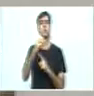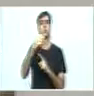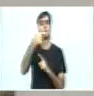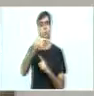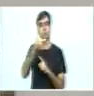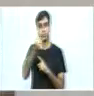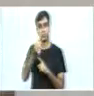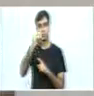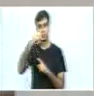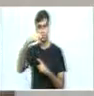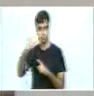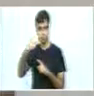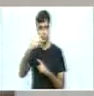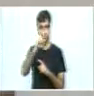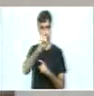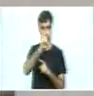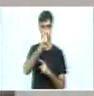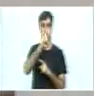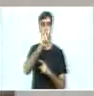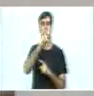56530-2607.